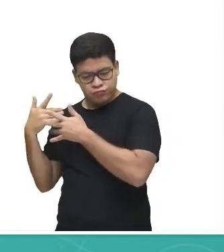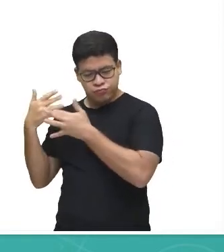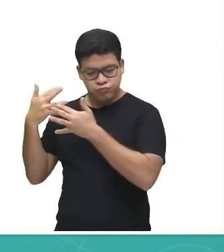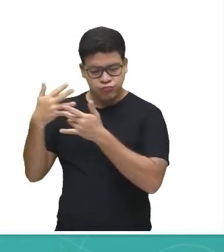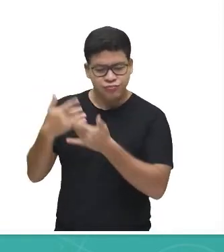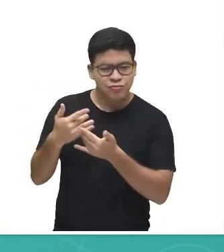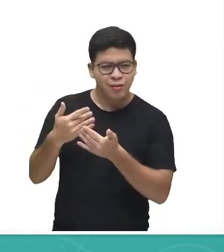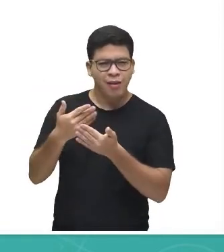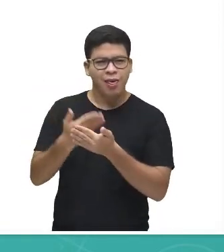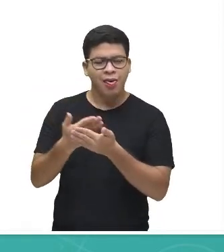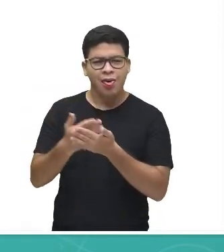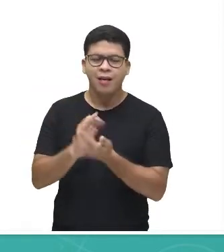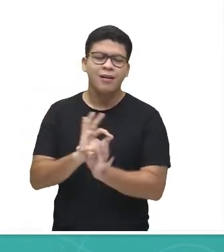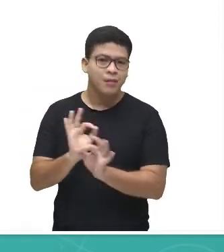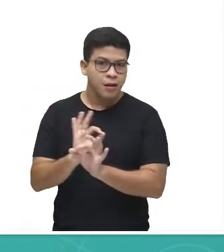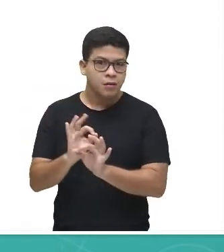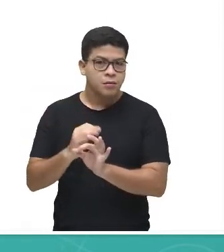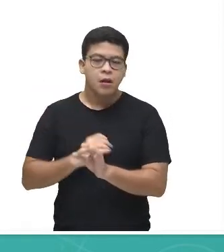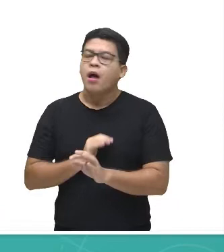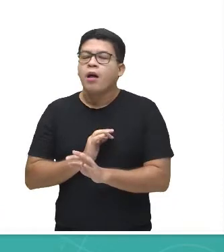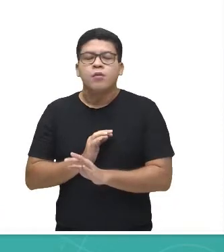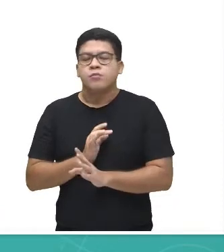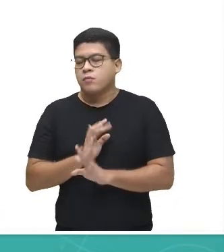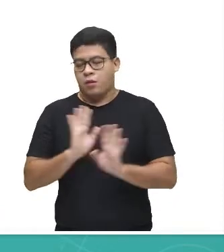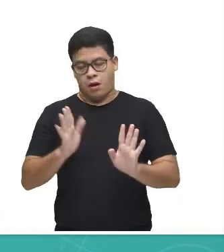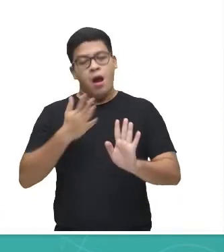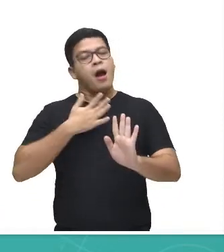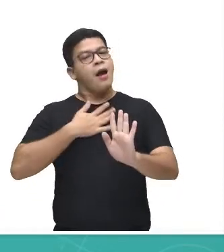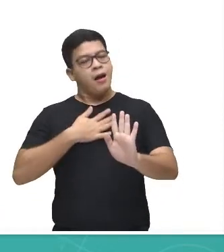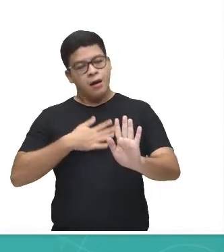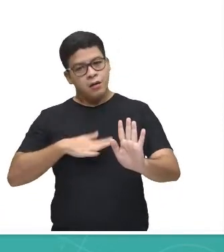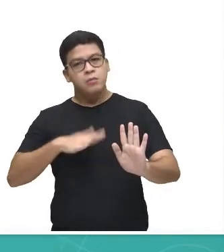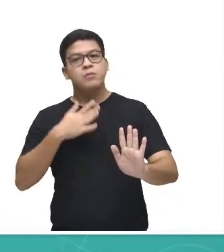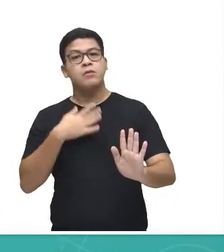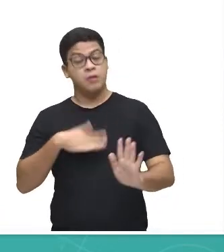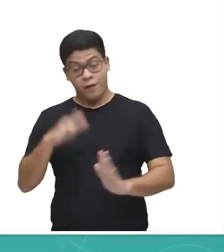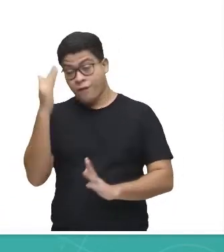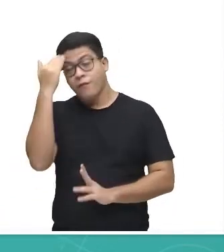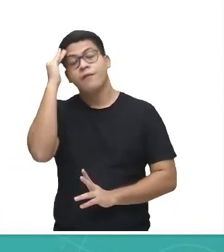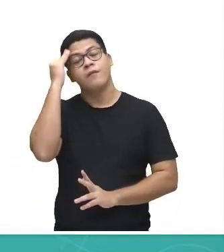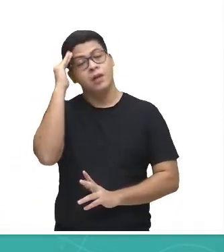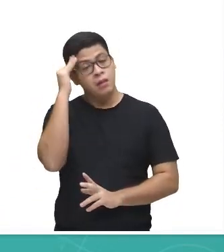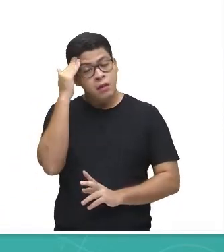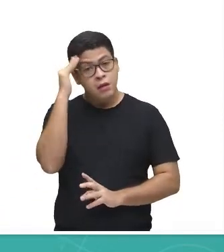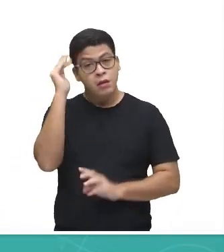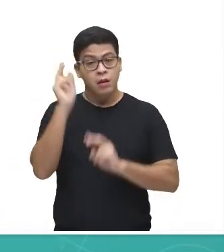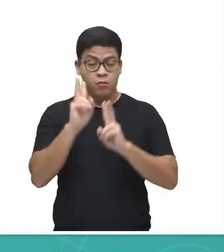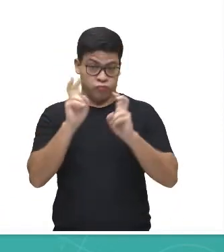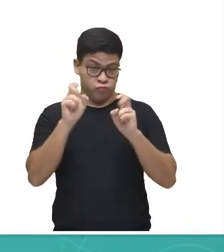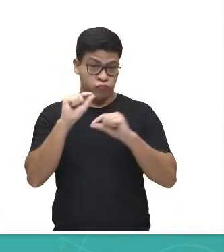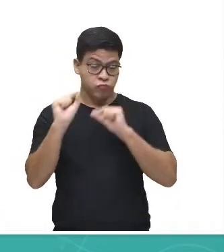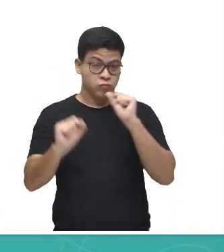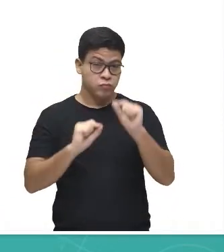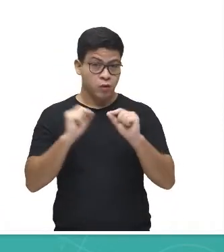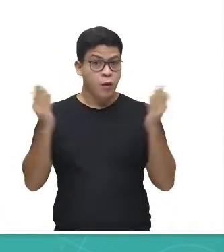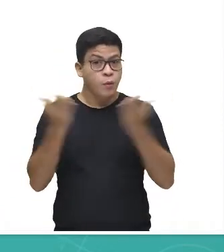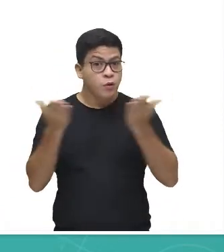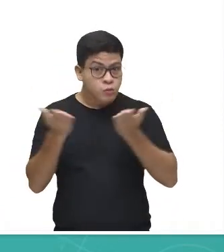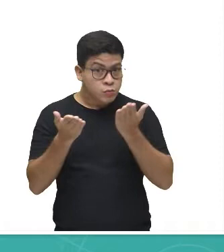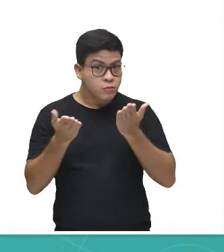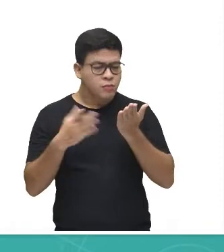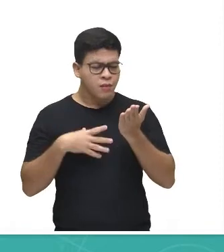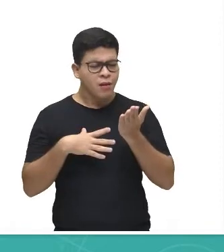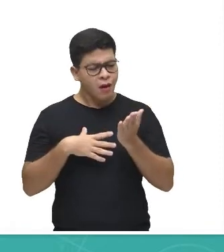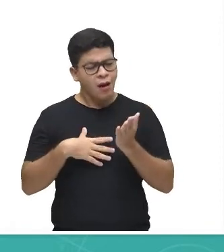de aula, te garanto que você vai entender o conteúdo da nossa aula de hoje, tá? Tá muito simples a aula e a intenção é essa